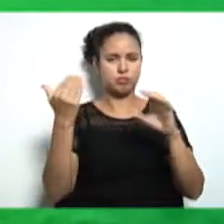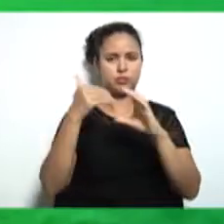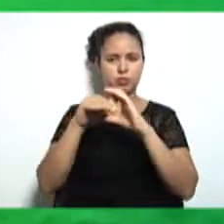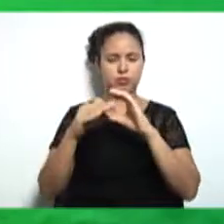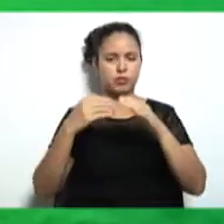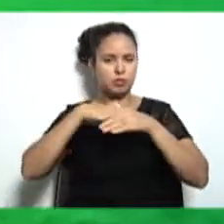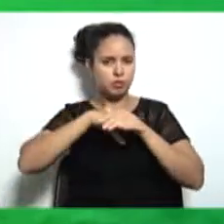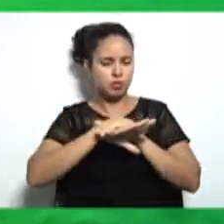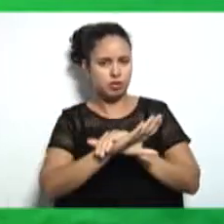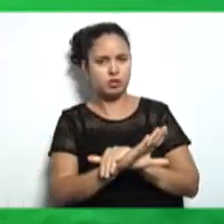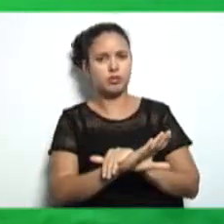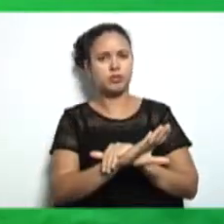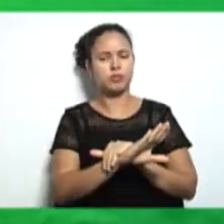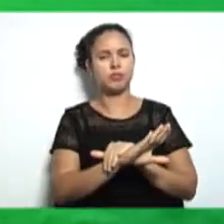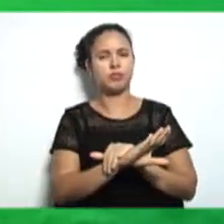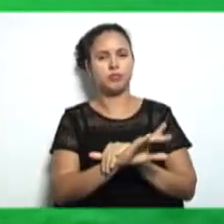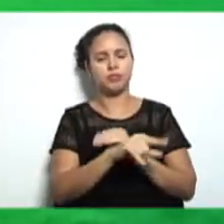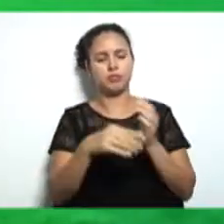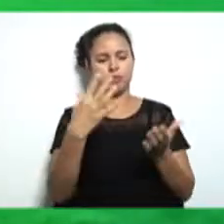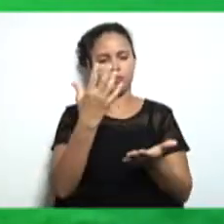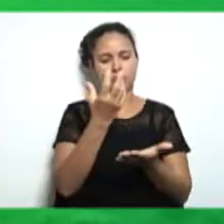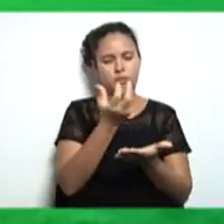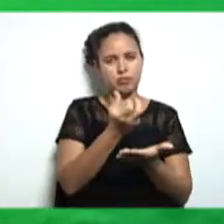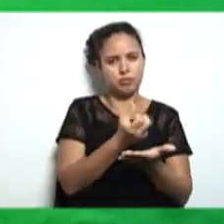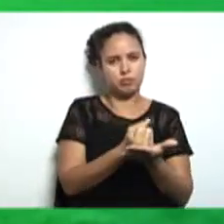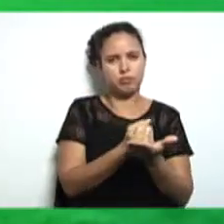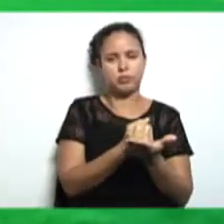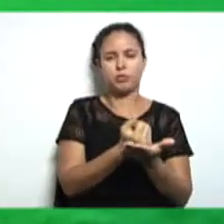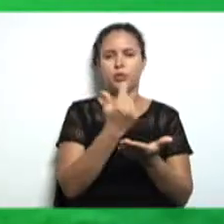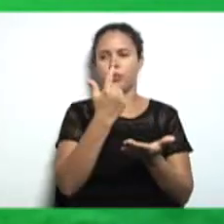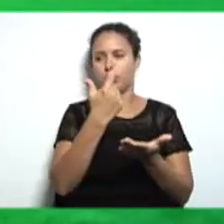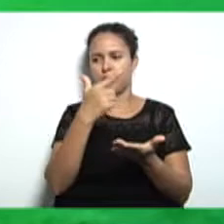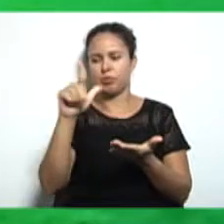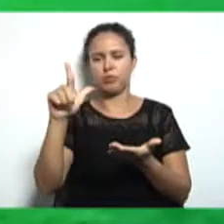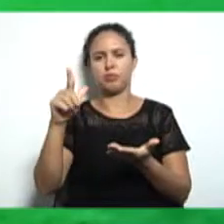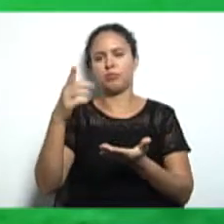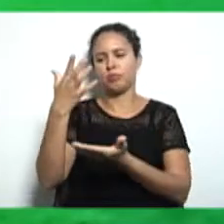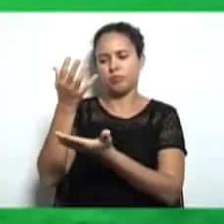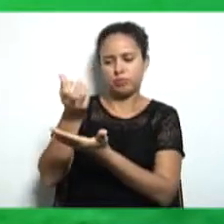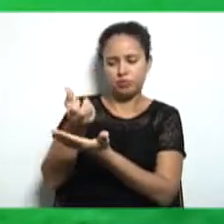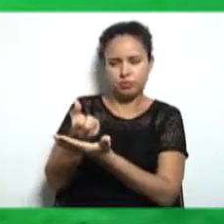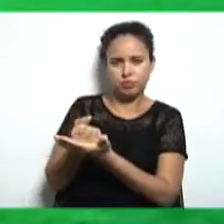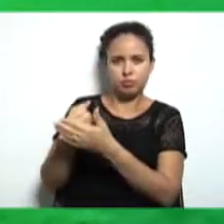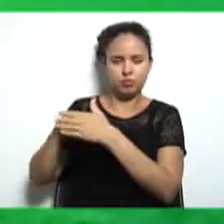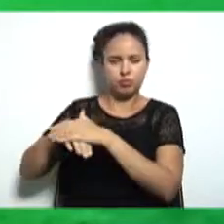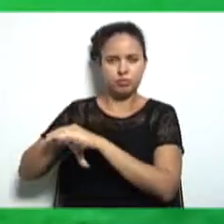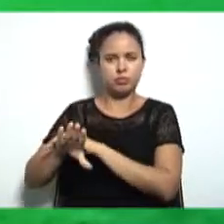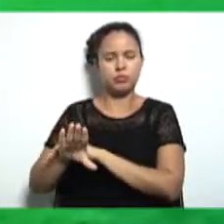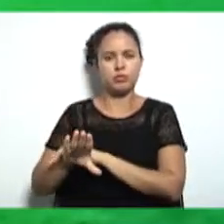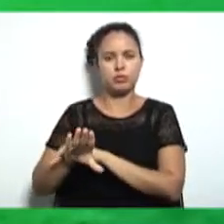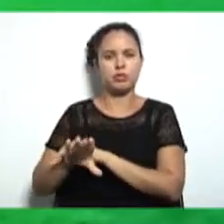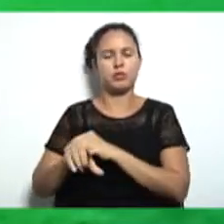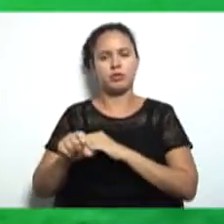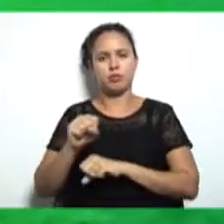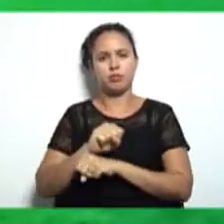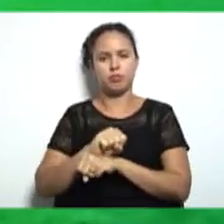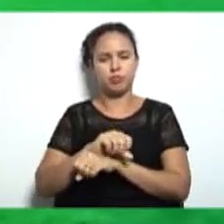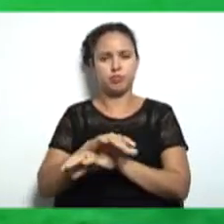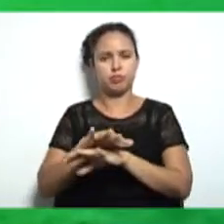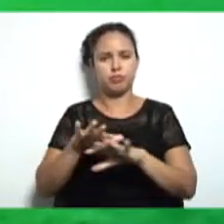guarda a mensagem como backup e o outro recebe e também guarda como backup. E essa disseminação, ele ia passar